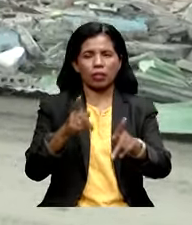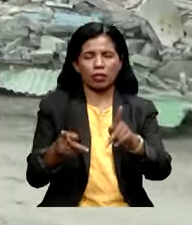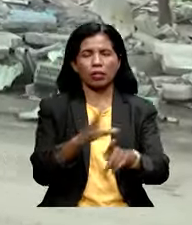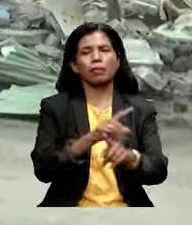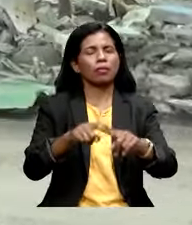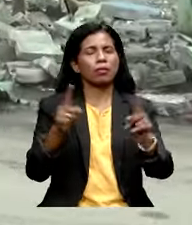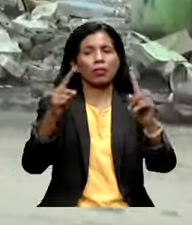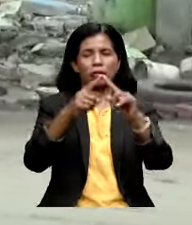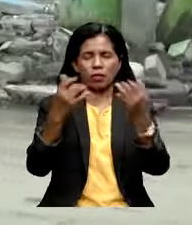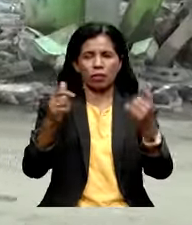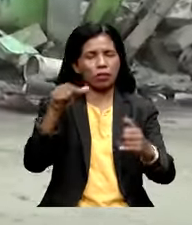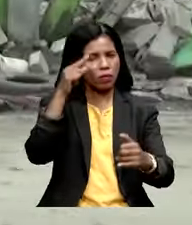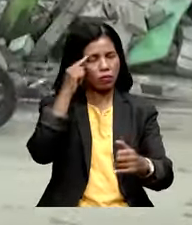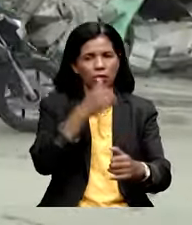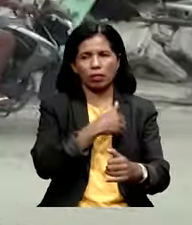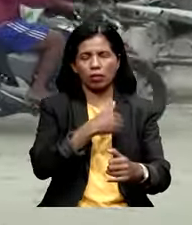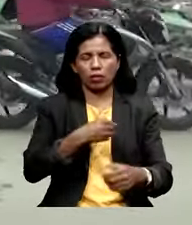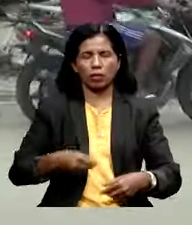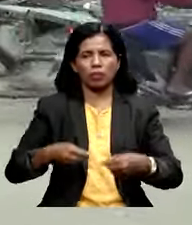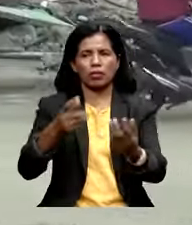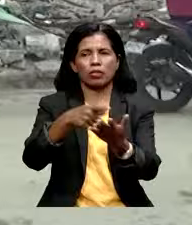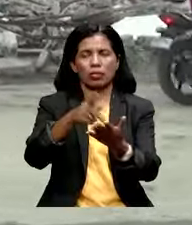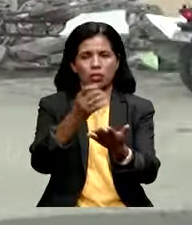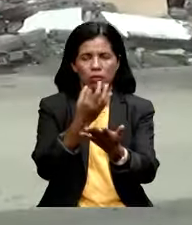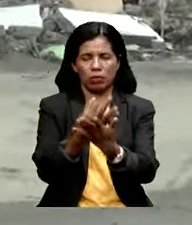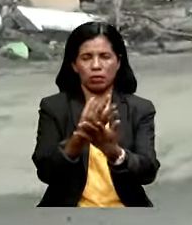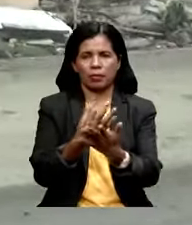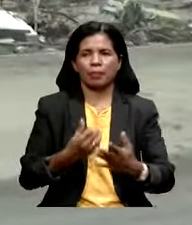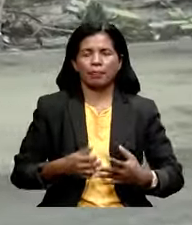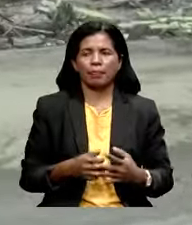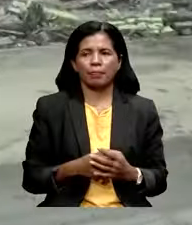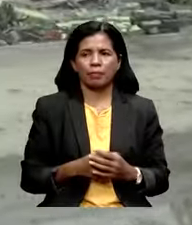mas virtual agora, governo cidadão for indemnização. Equipa Cobertura, Diamém.